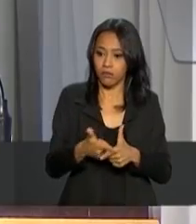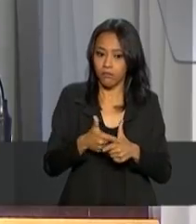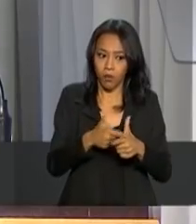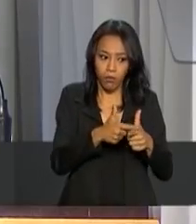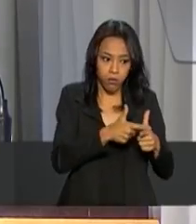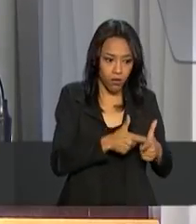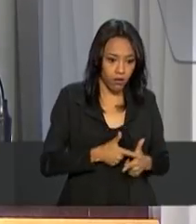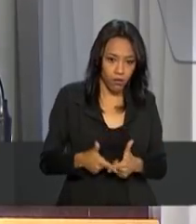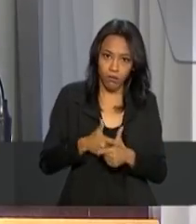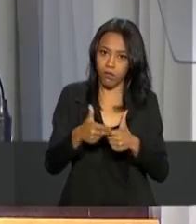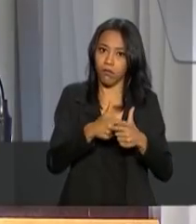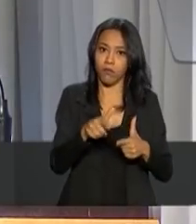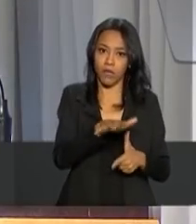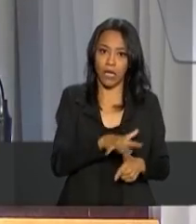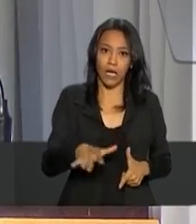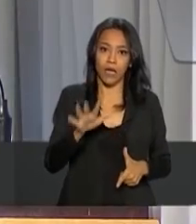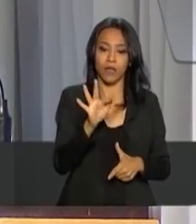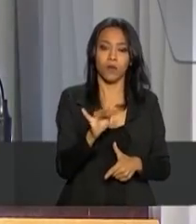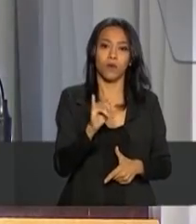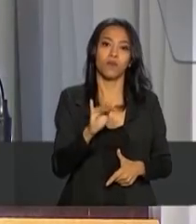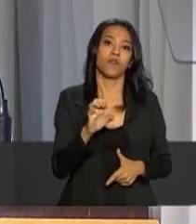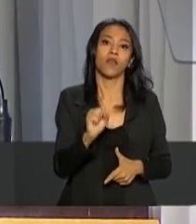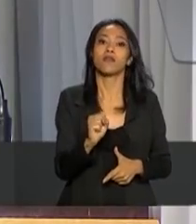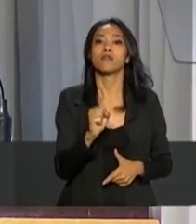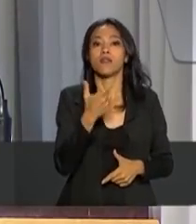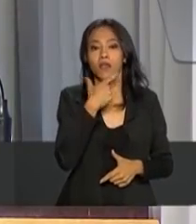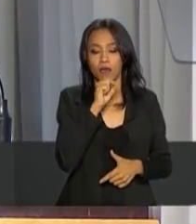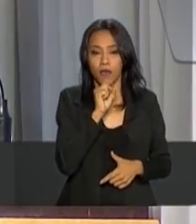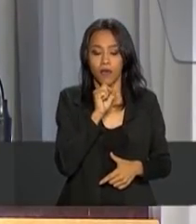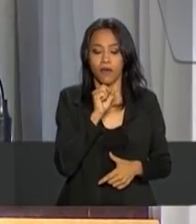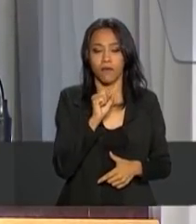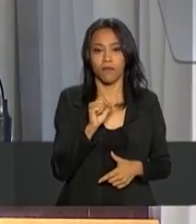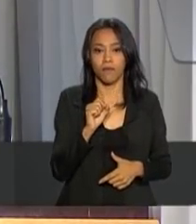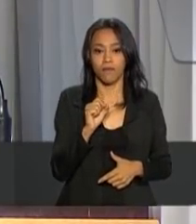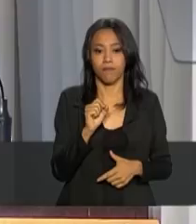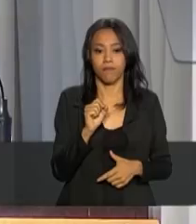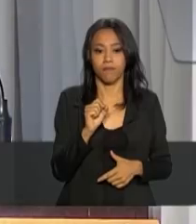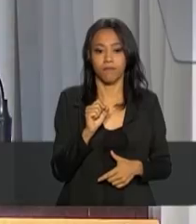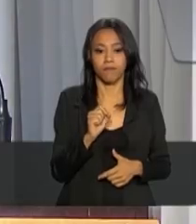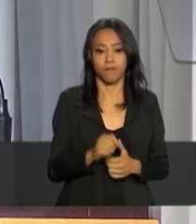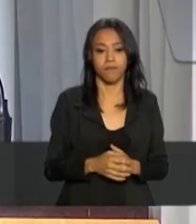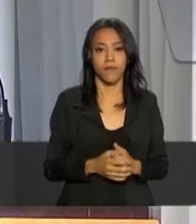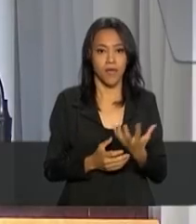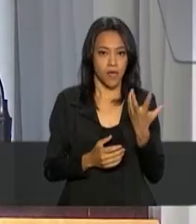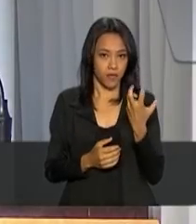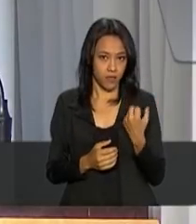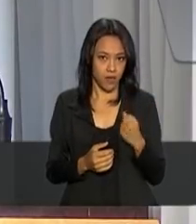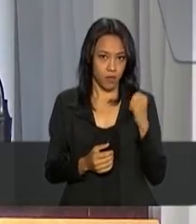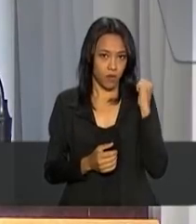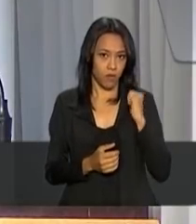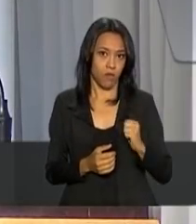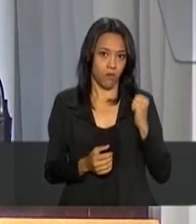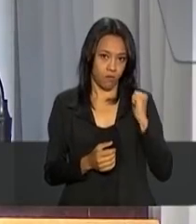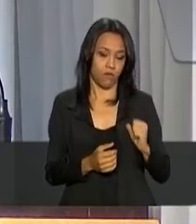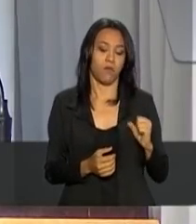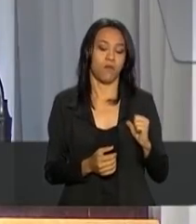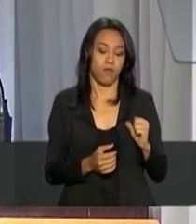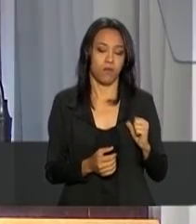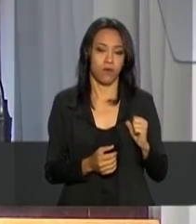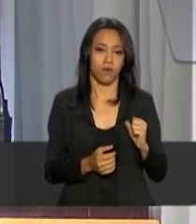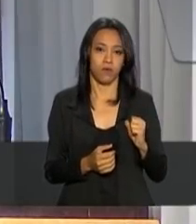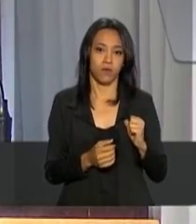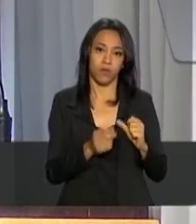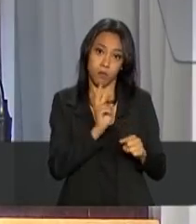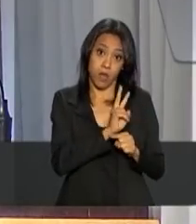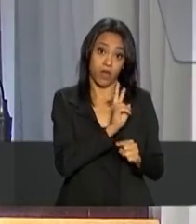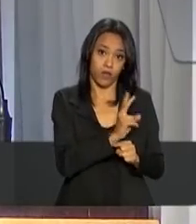acabamos estabelecendo que aqueles que ganham até, que estão recebendo a bolsa, o crédito para